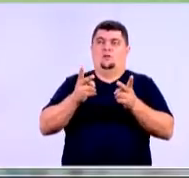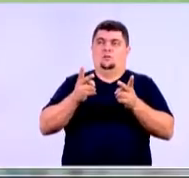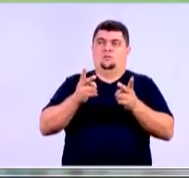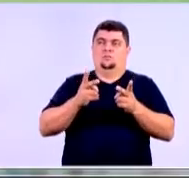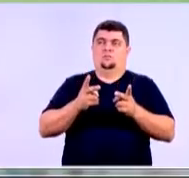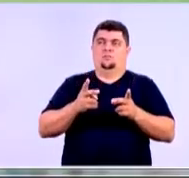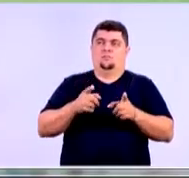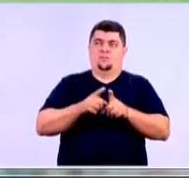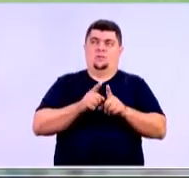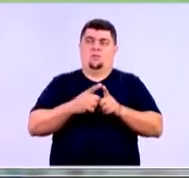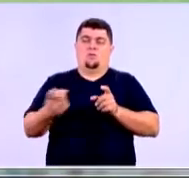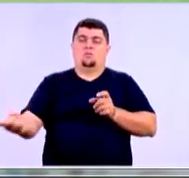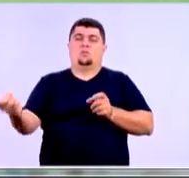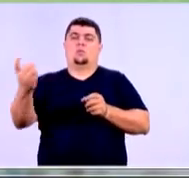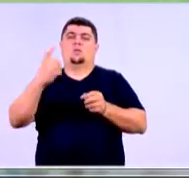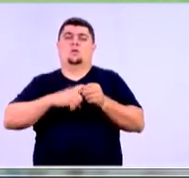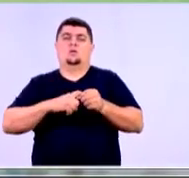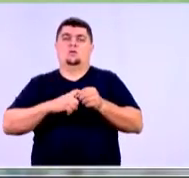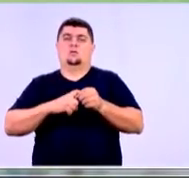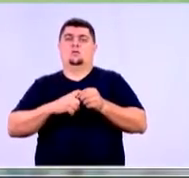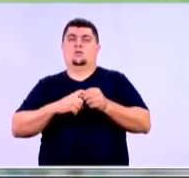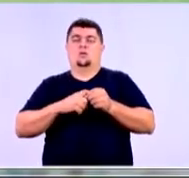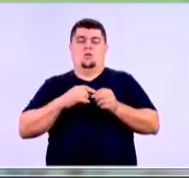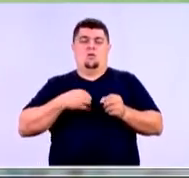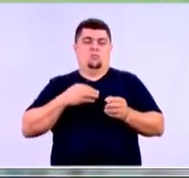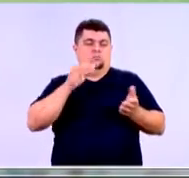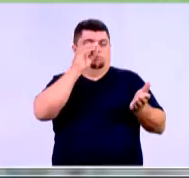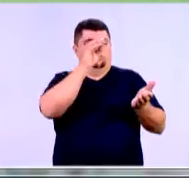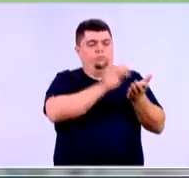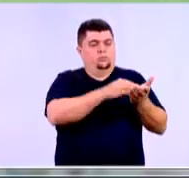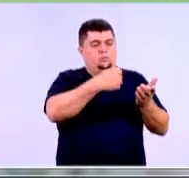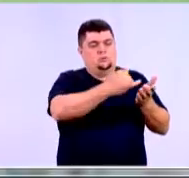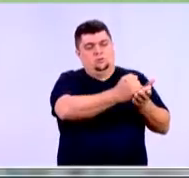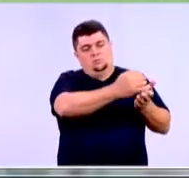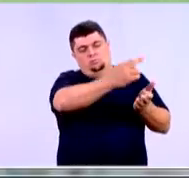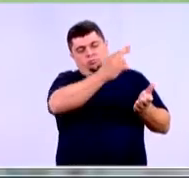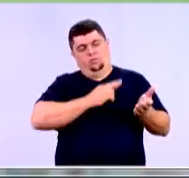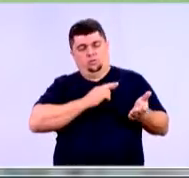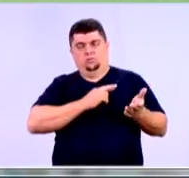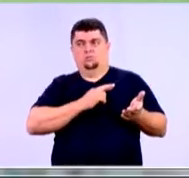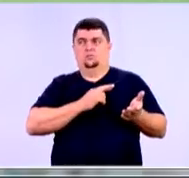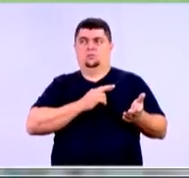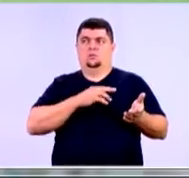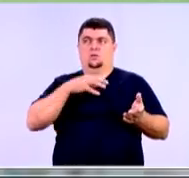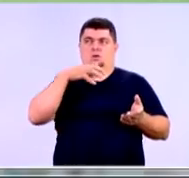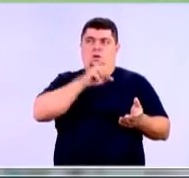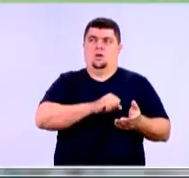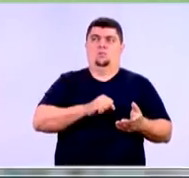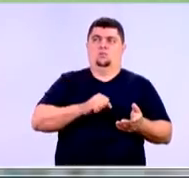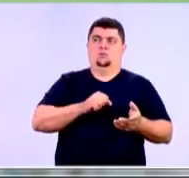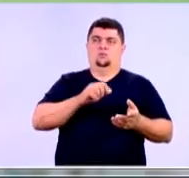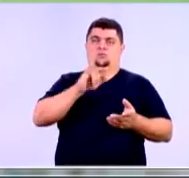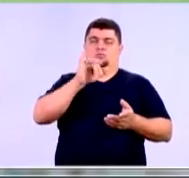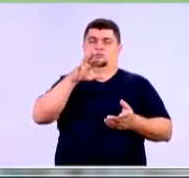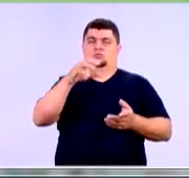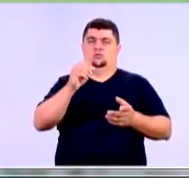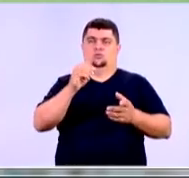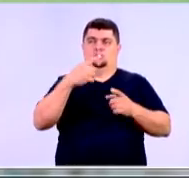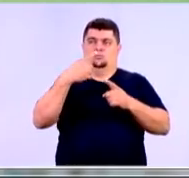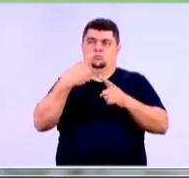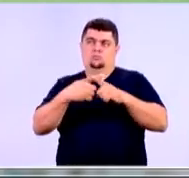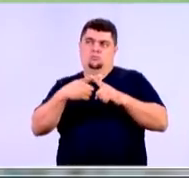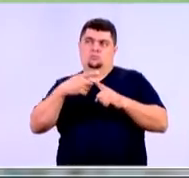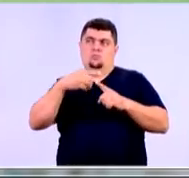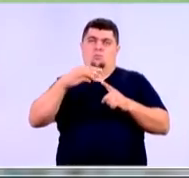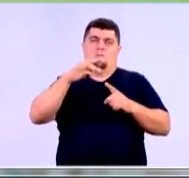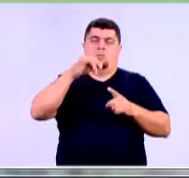vamos falar sobre o retorno sobre investimentos, que é o giro do ativo, multiplicado pela margem líquida. Então, para